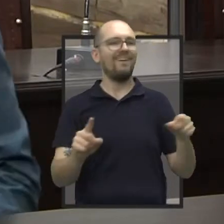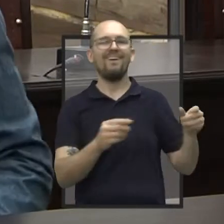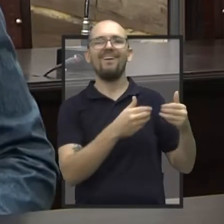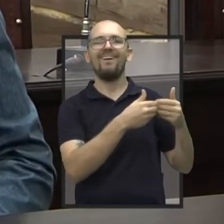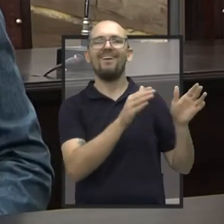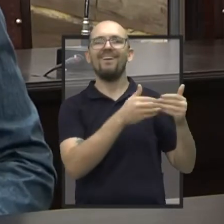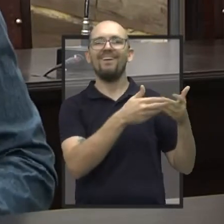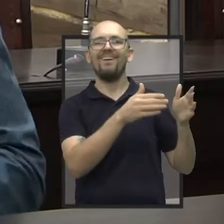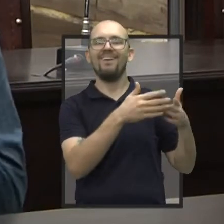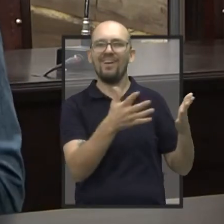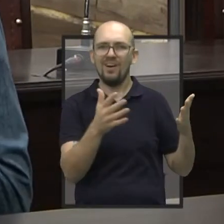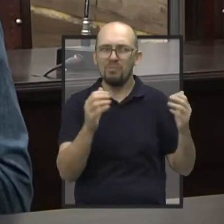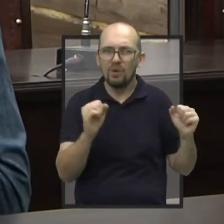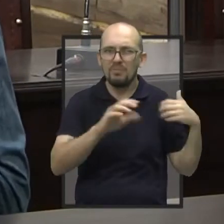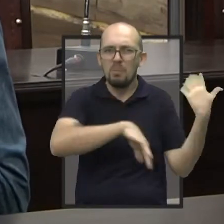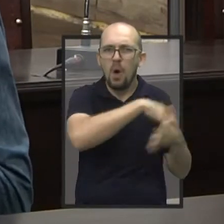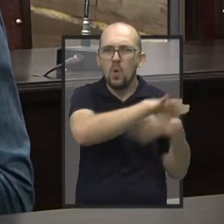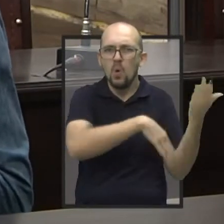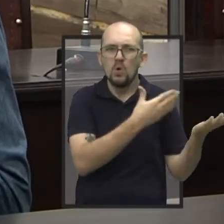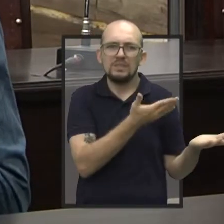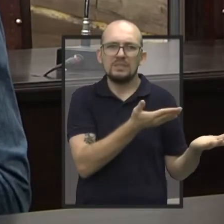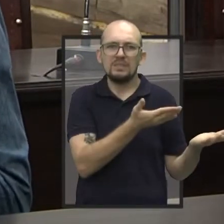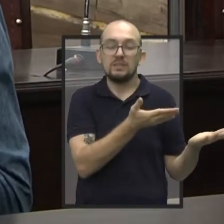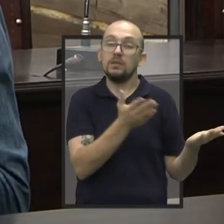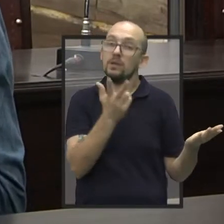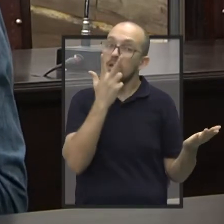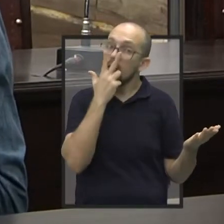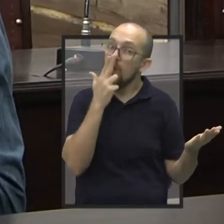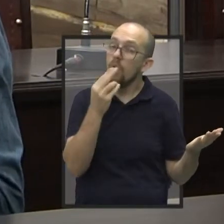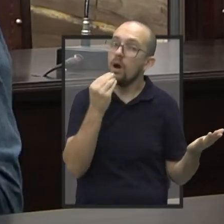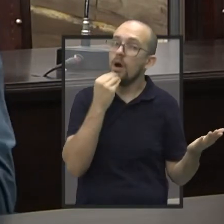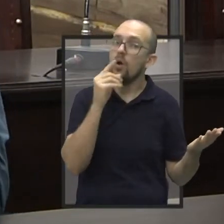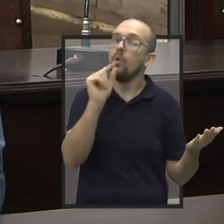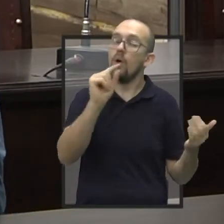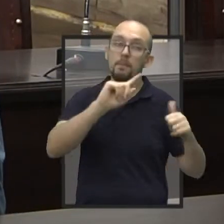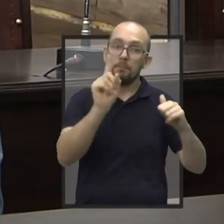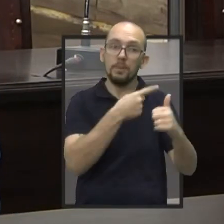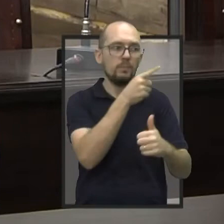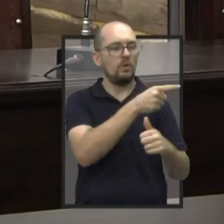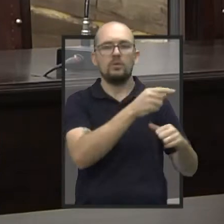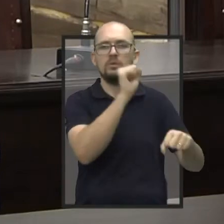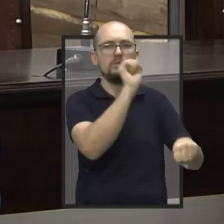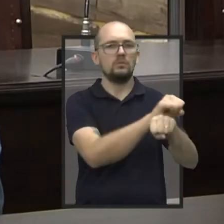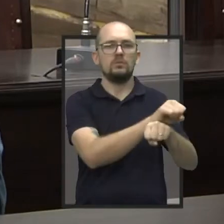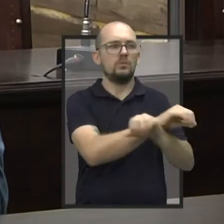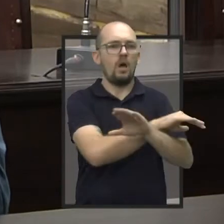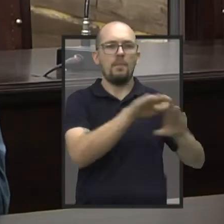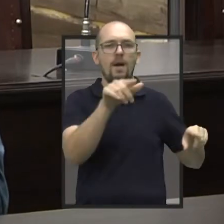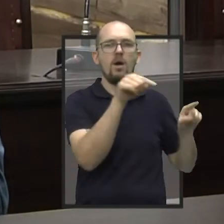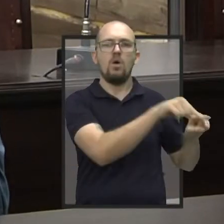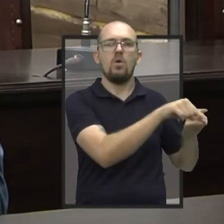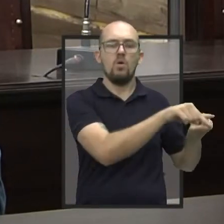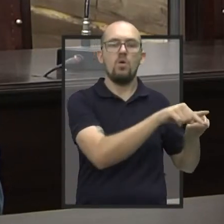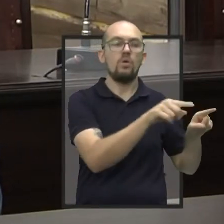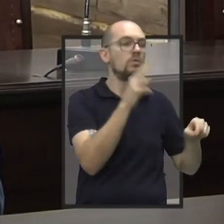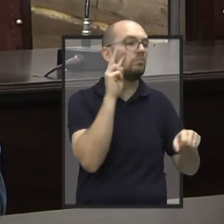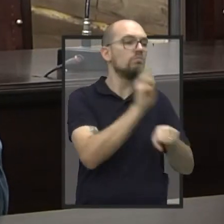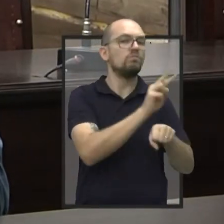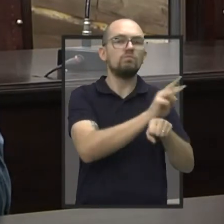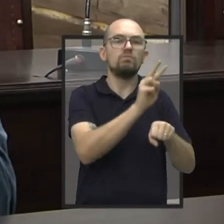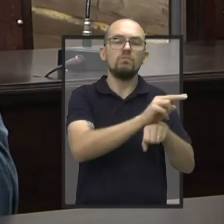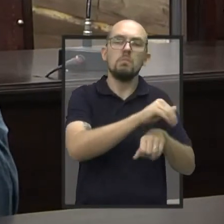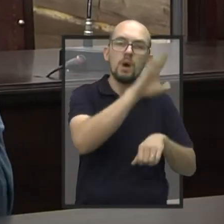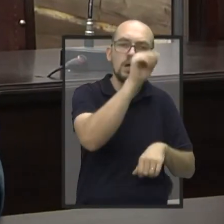lá. Então eu acho que deveria o quê? Primeiramente é acabar com essa bagunça e intensificar a fiscalização